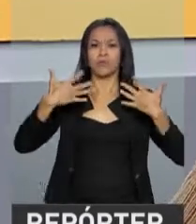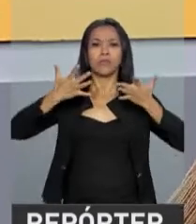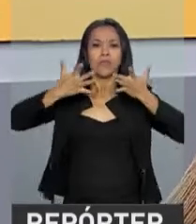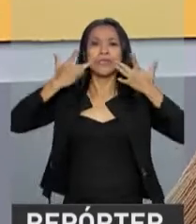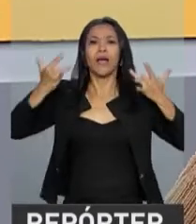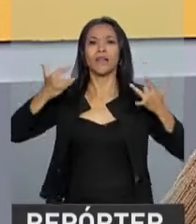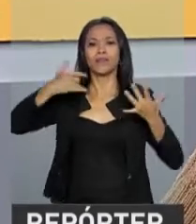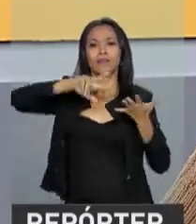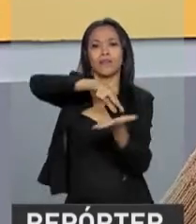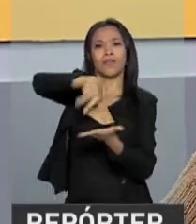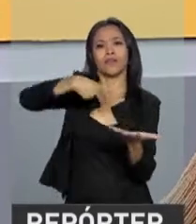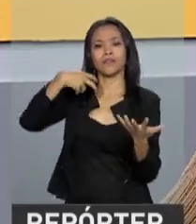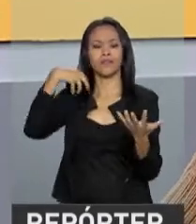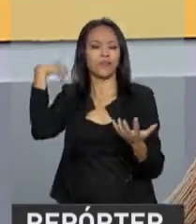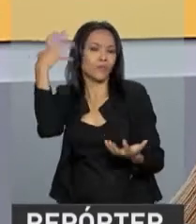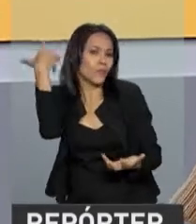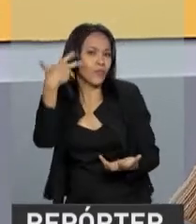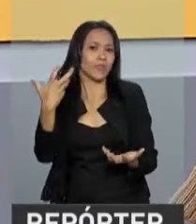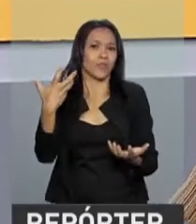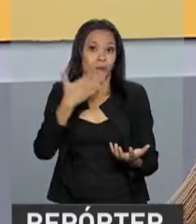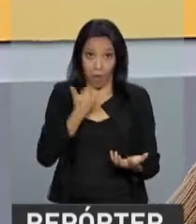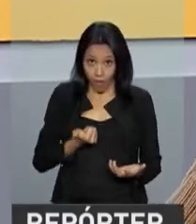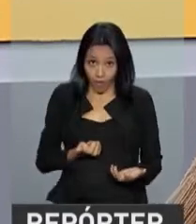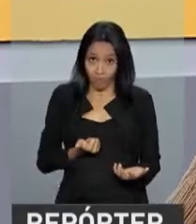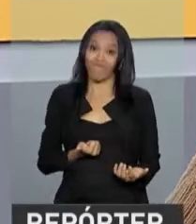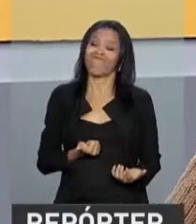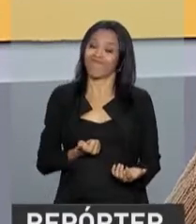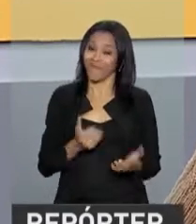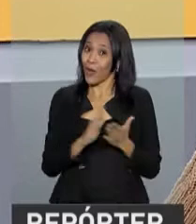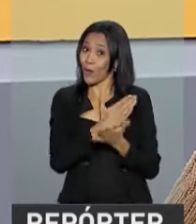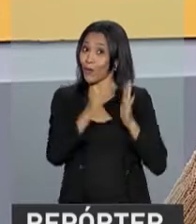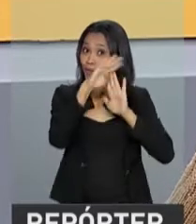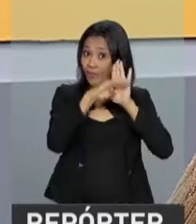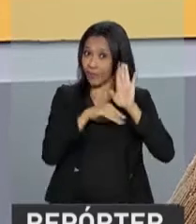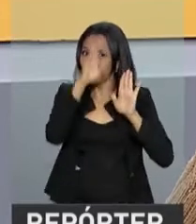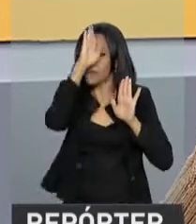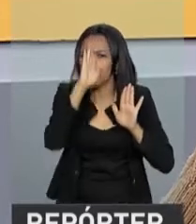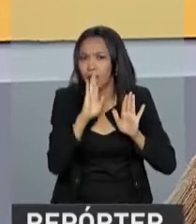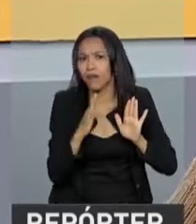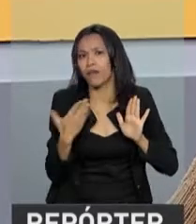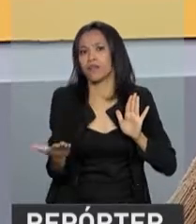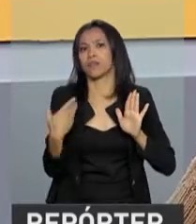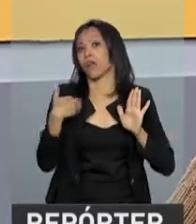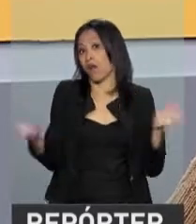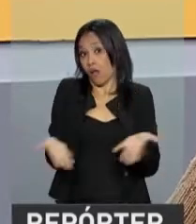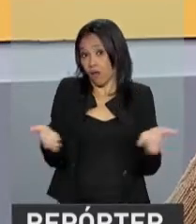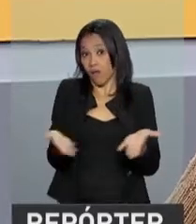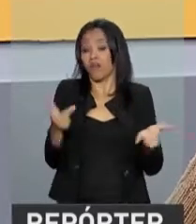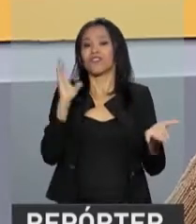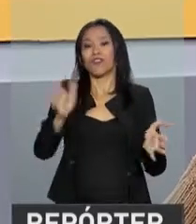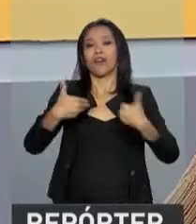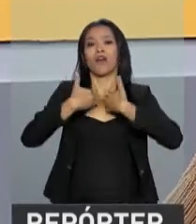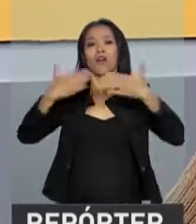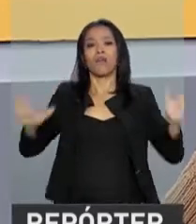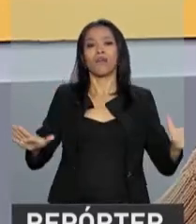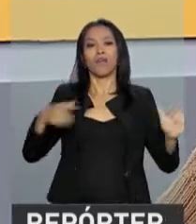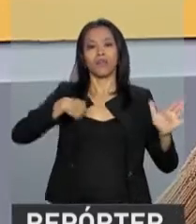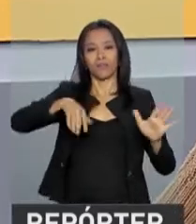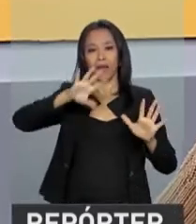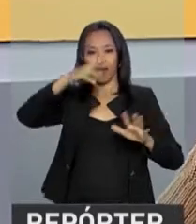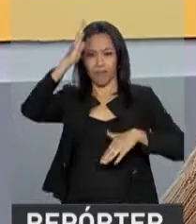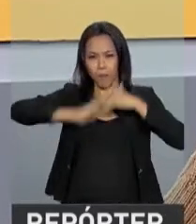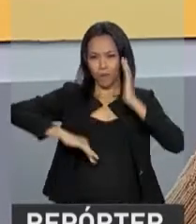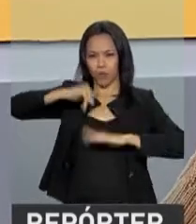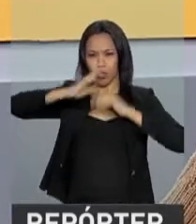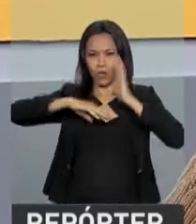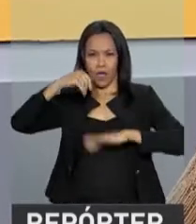teatro, dança e música. E o melhor, algumas programações são de graça. E agora estão abertas as inscrições para os artistas